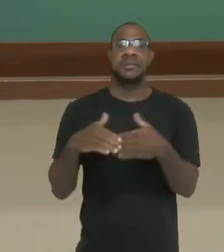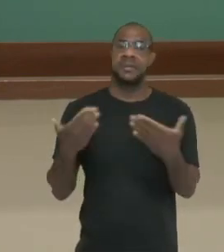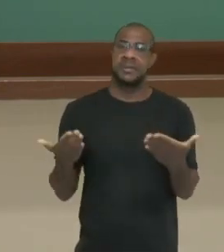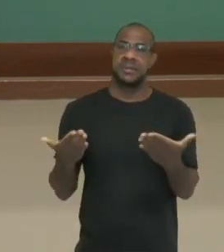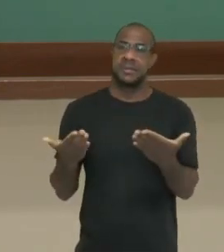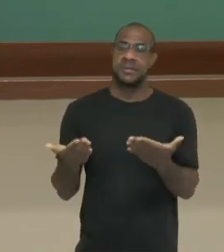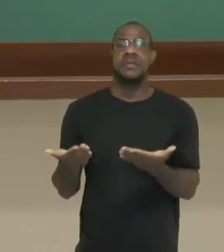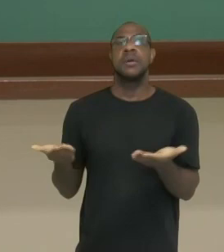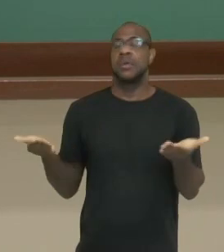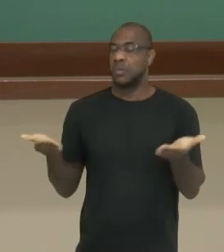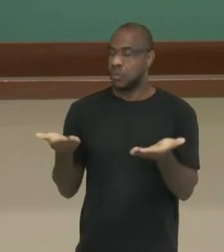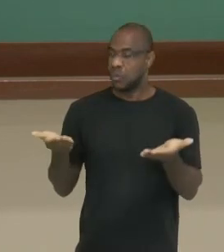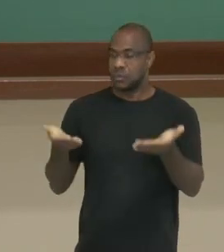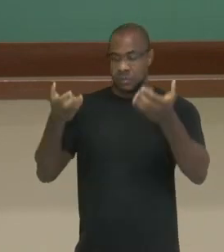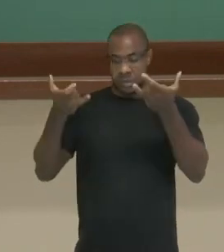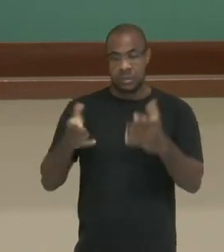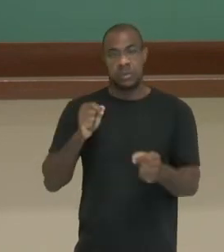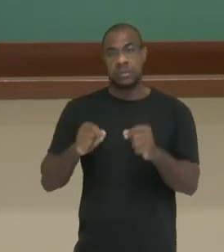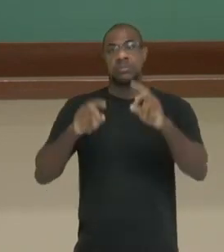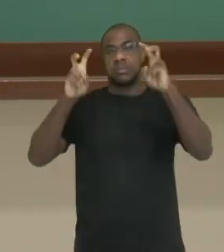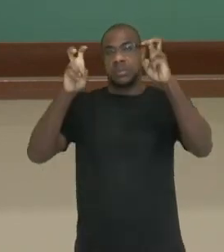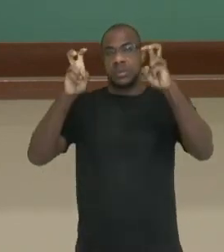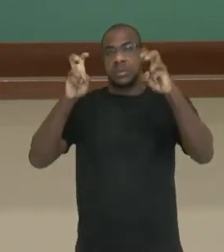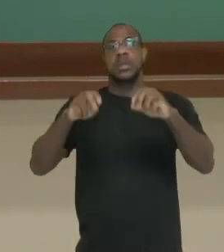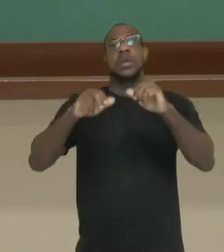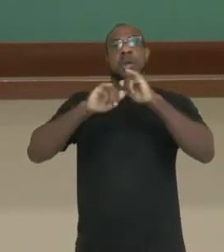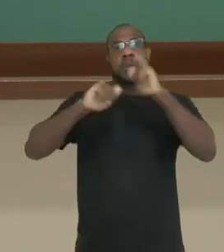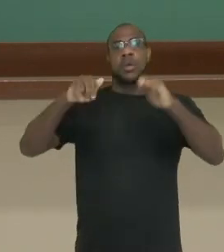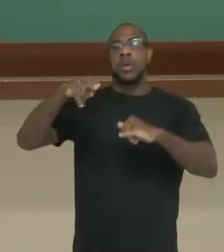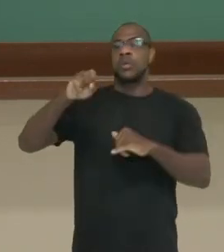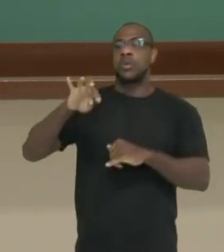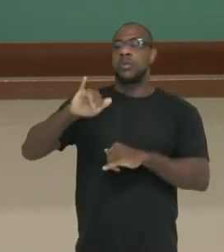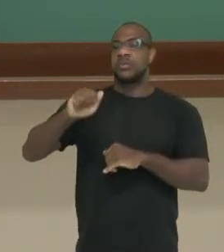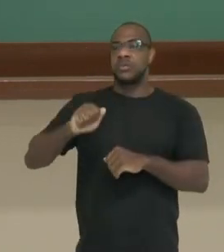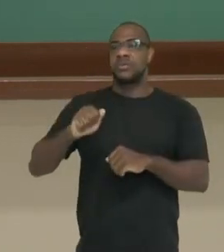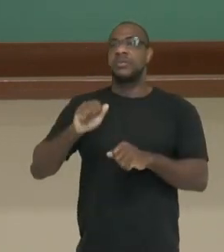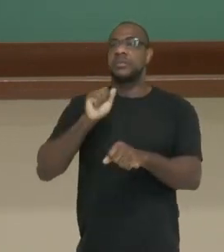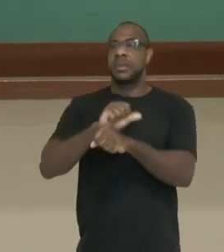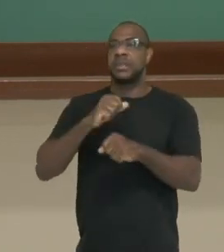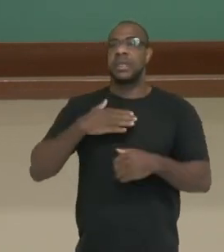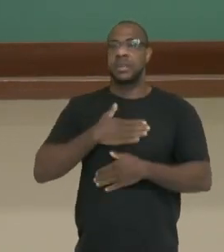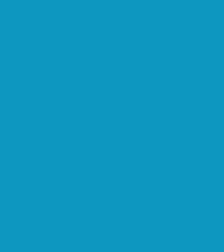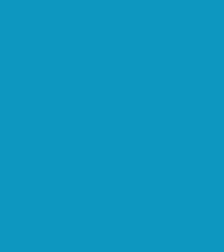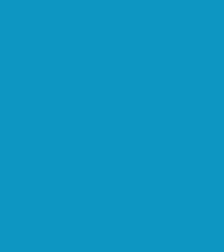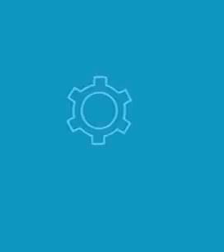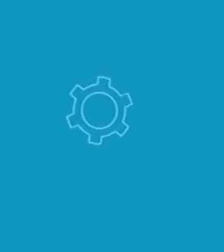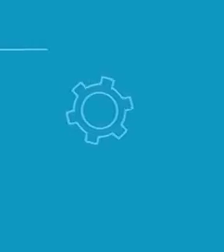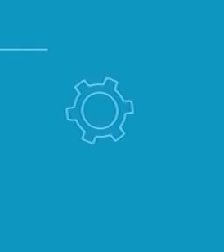nesse vídeo nós falamos sobre notícia, espero que vocês tenham gostado e até breve.